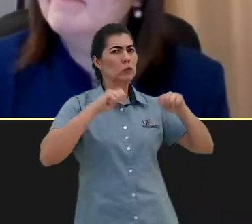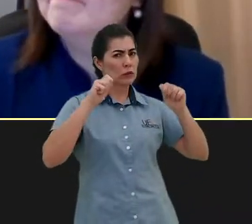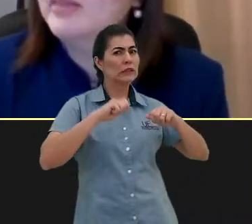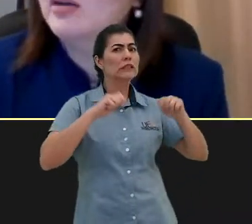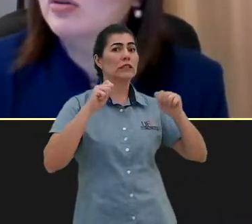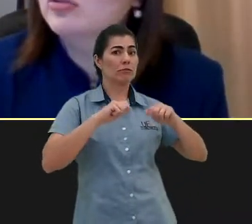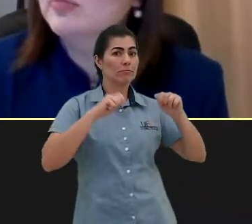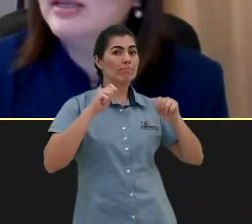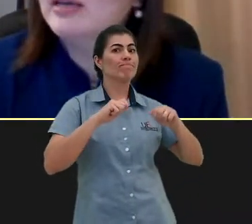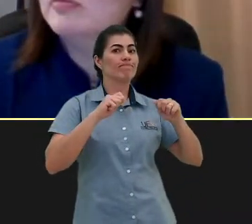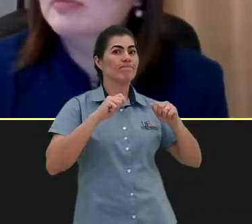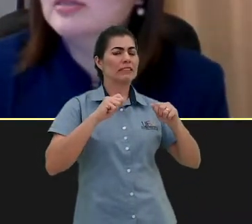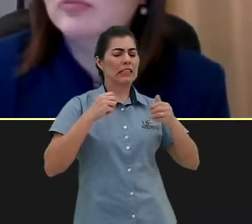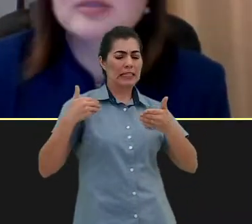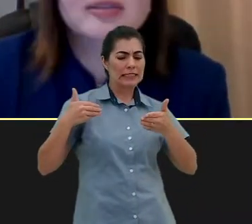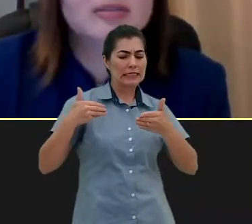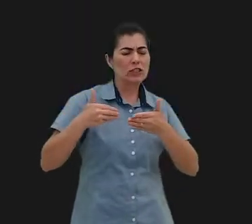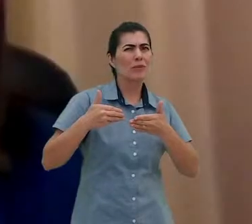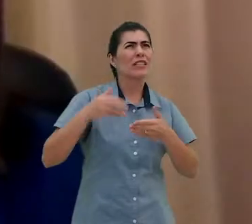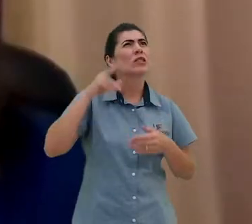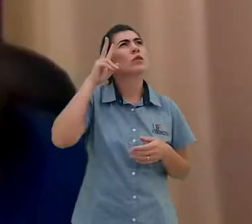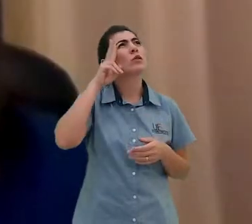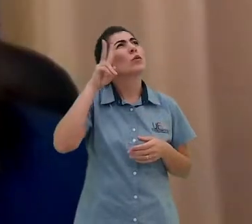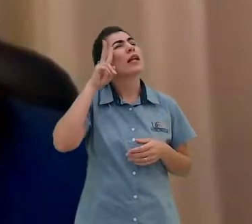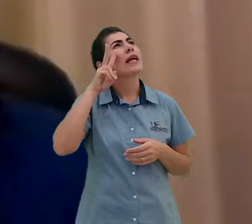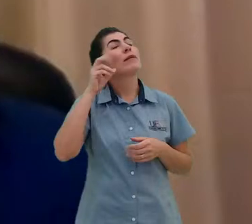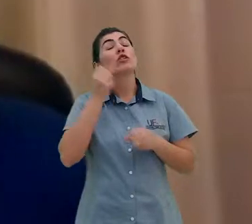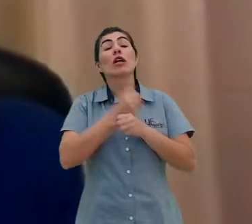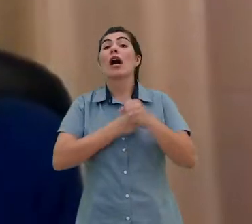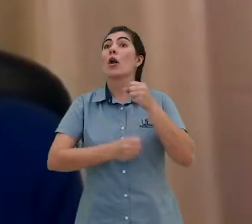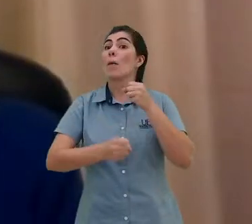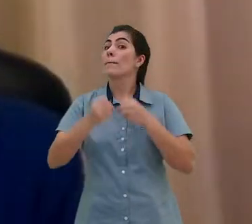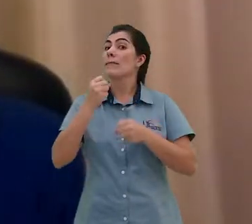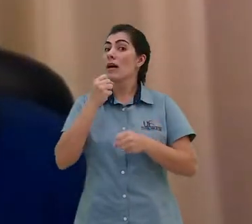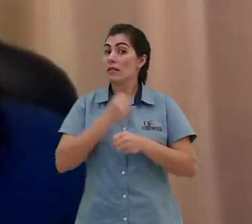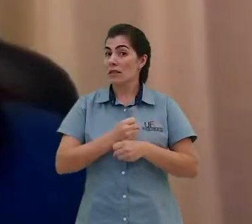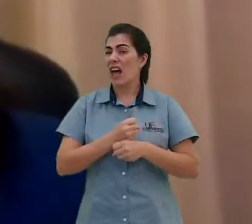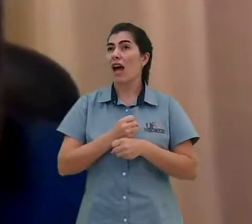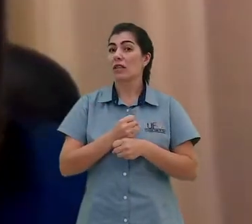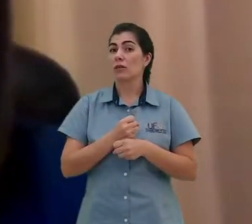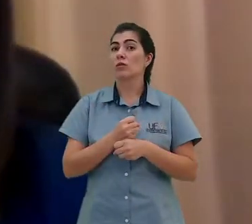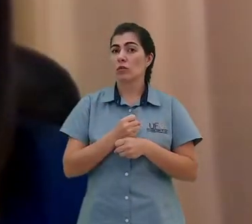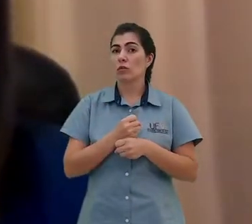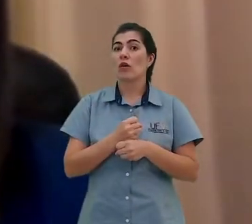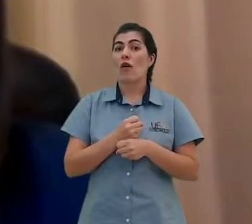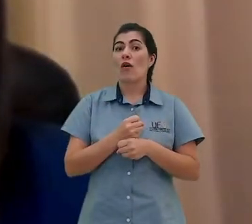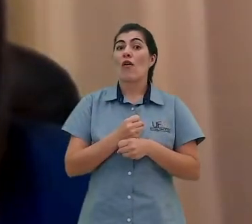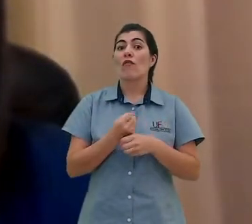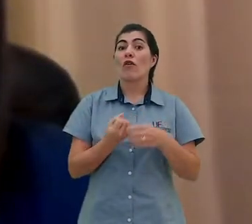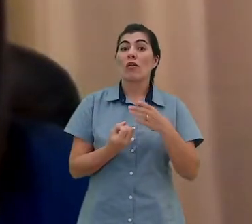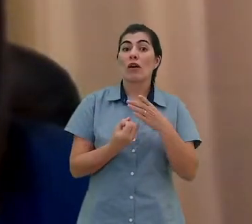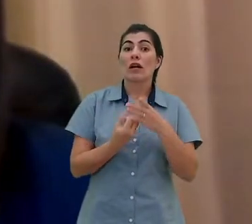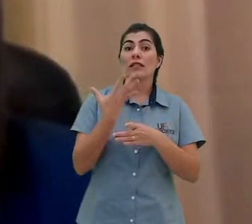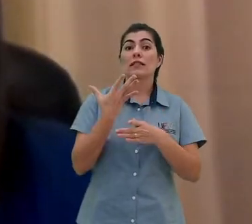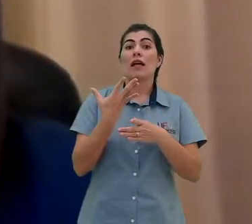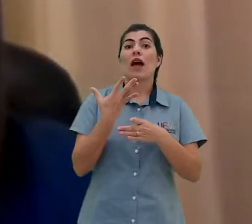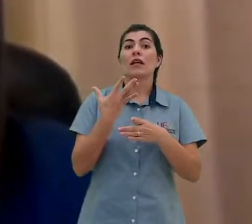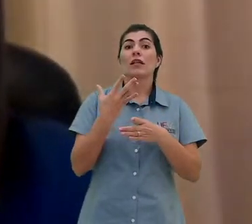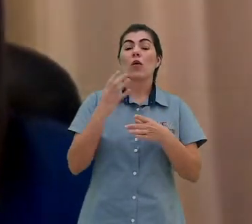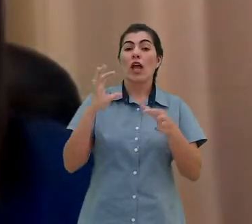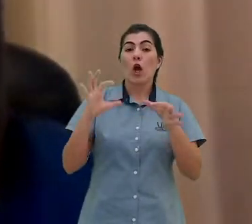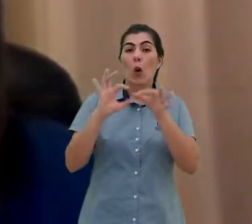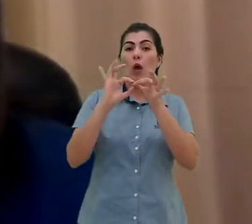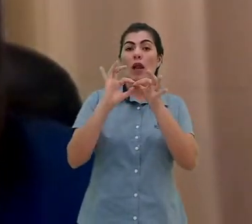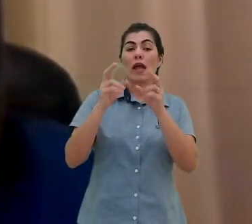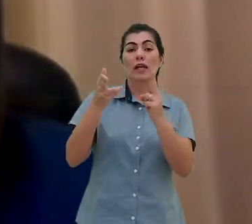Recentemente, agora eu não me lembro, mas talvez tenha sido ano passado, se eu não estou enganada, foi lançado o Conecta SUS, que é